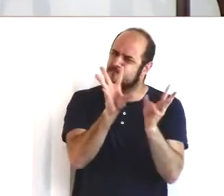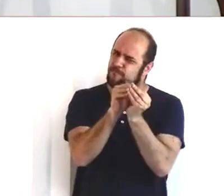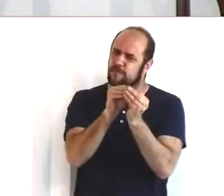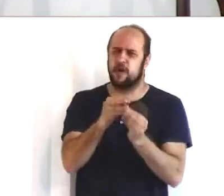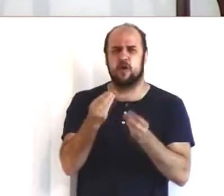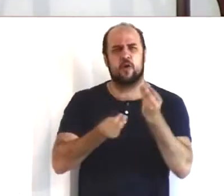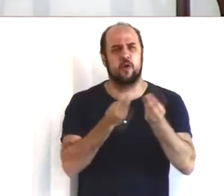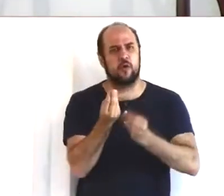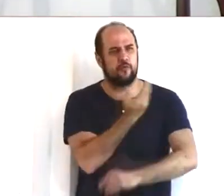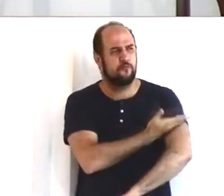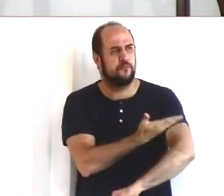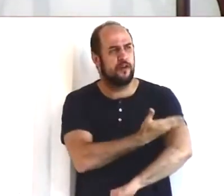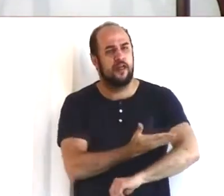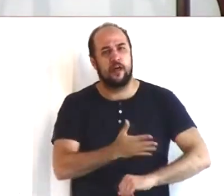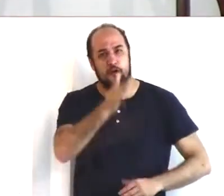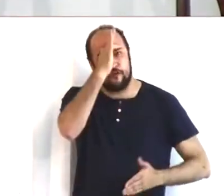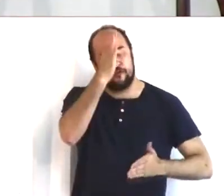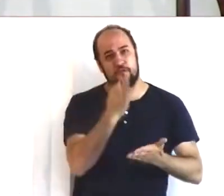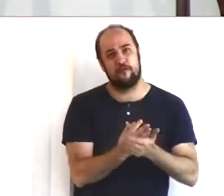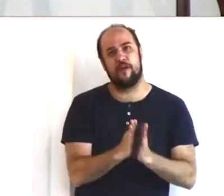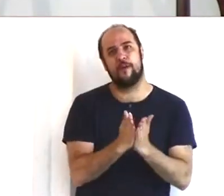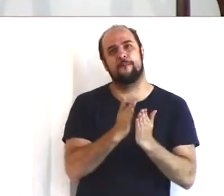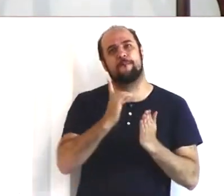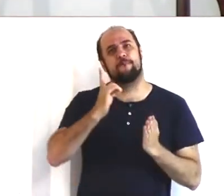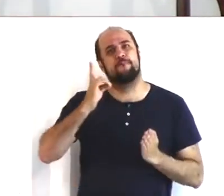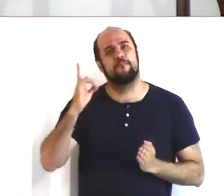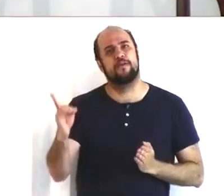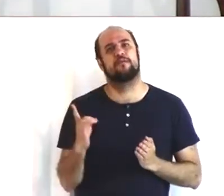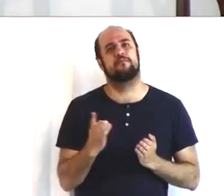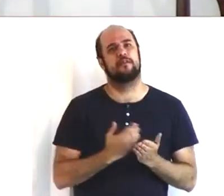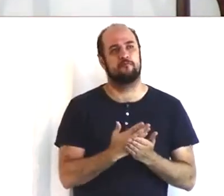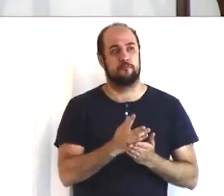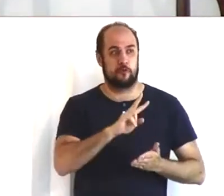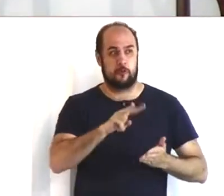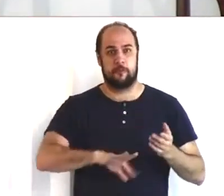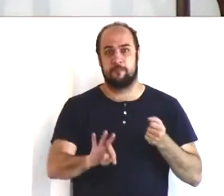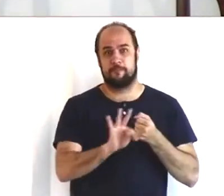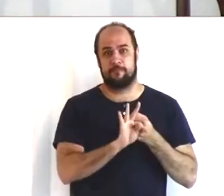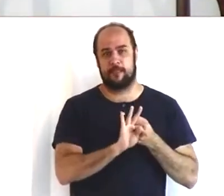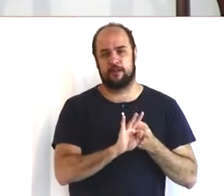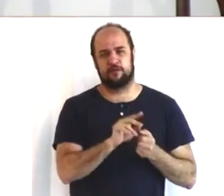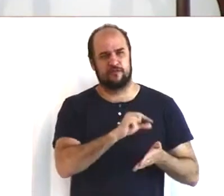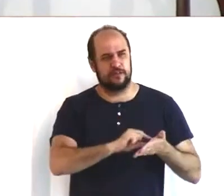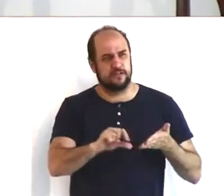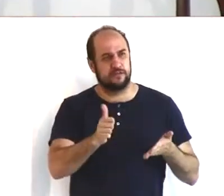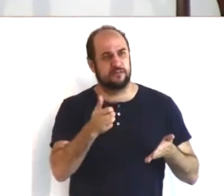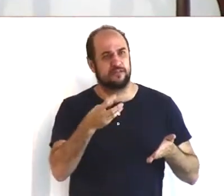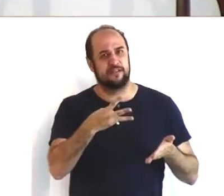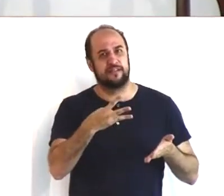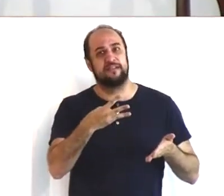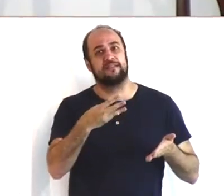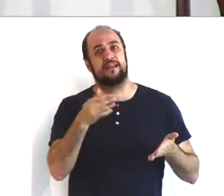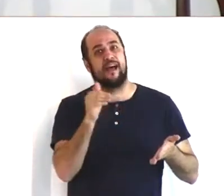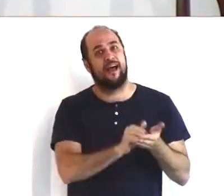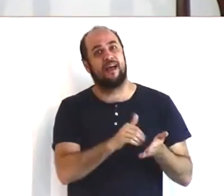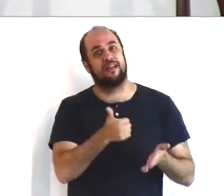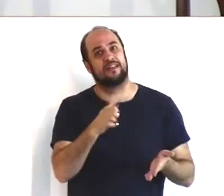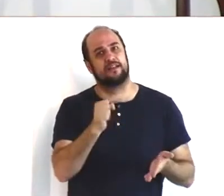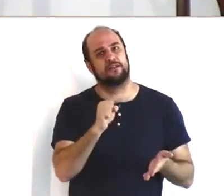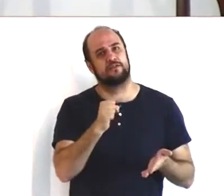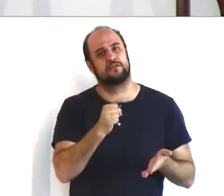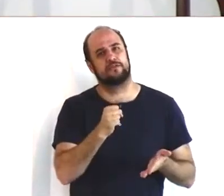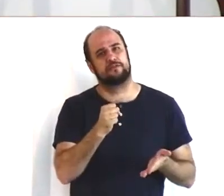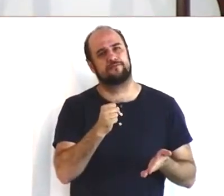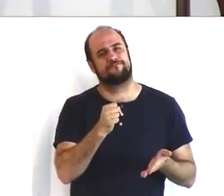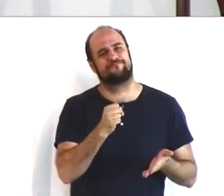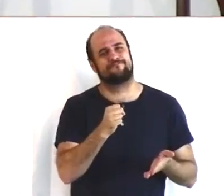pode praticar então a fé bíblica a partir de Tiago, versículos 13 ao versículo 18.